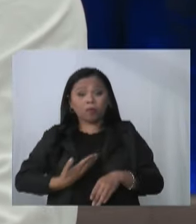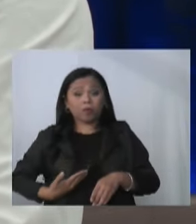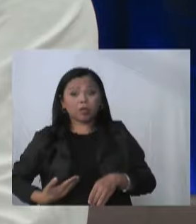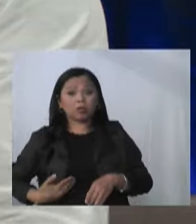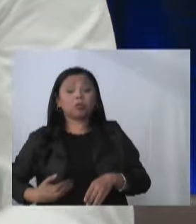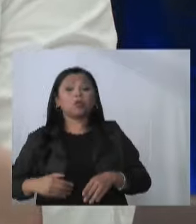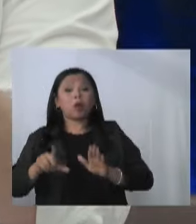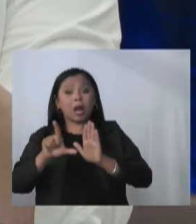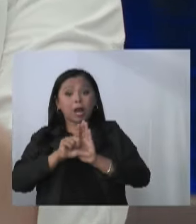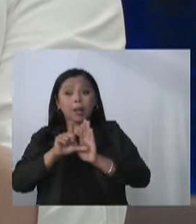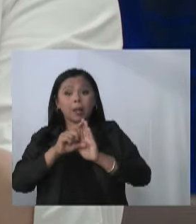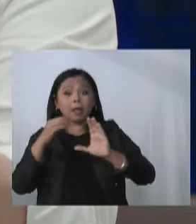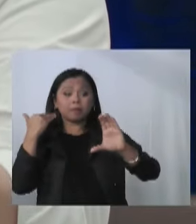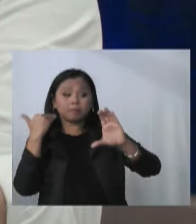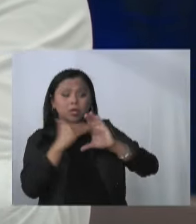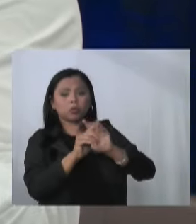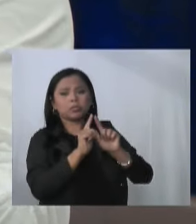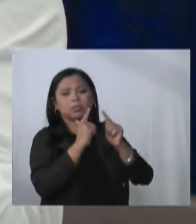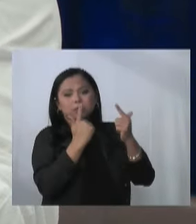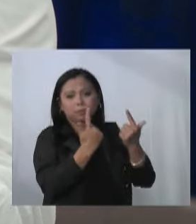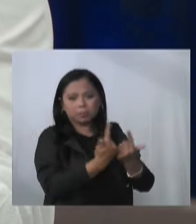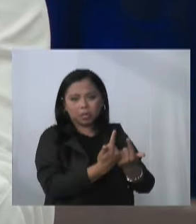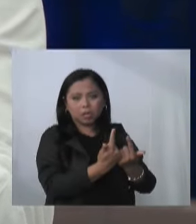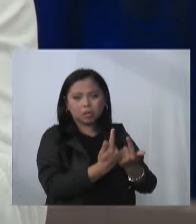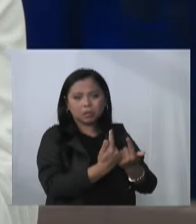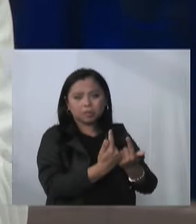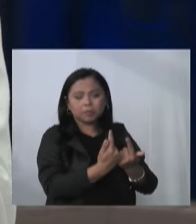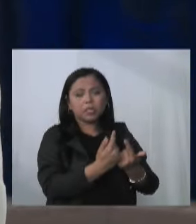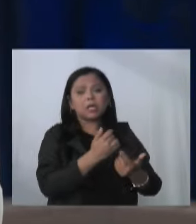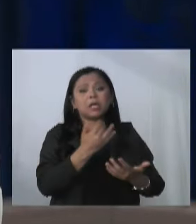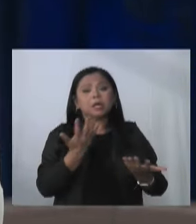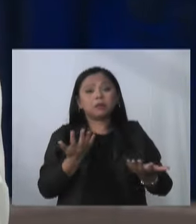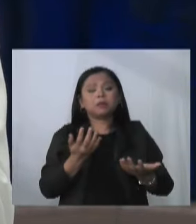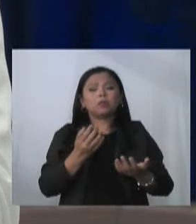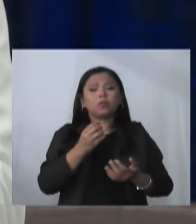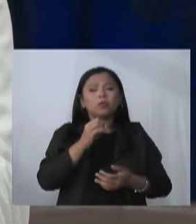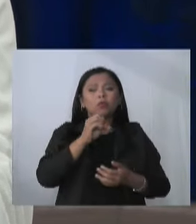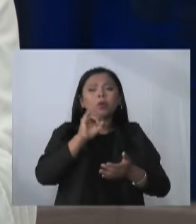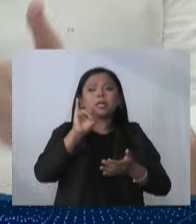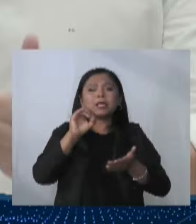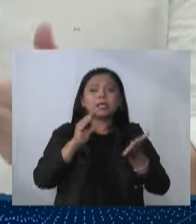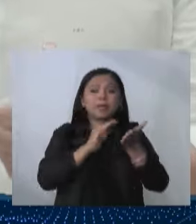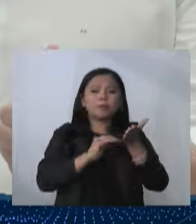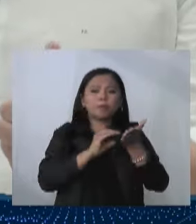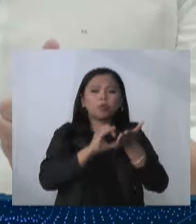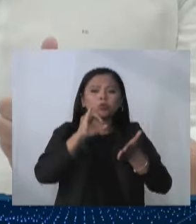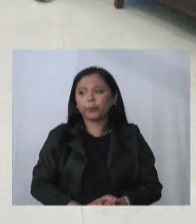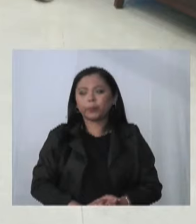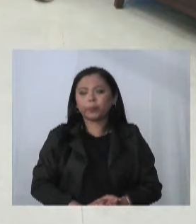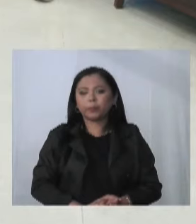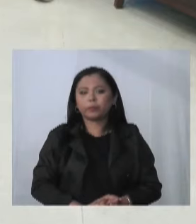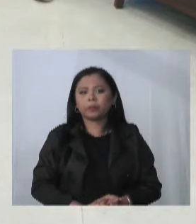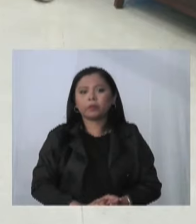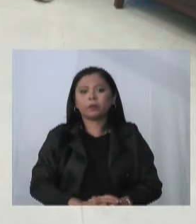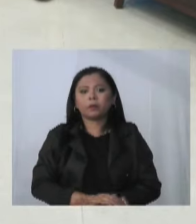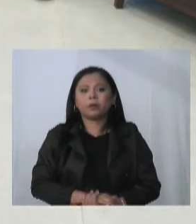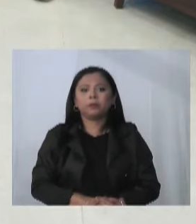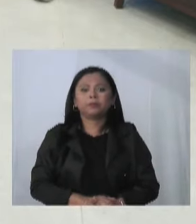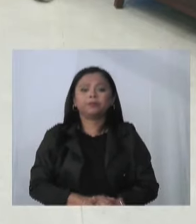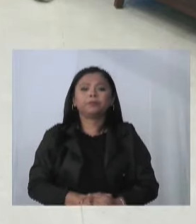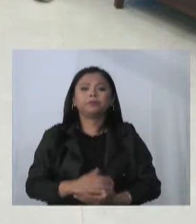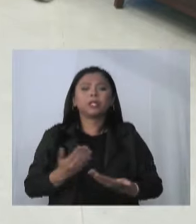aprovamos uma lei. Nós reduzimos em 50% o ICMS do óleo diesel.